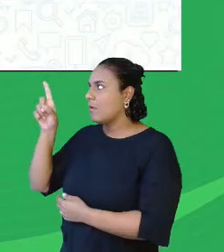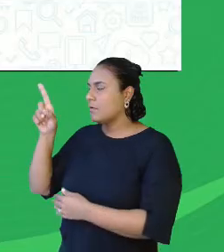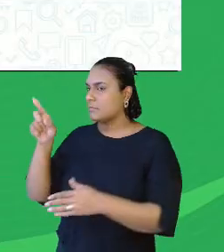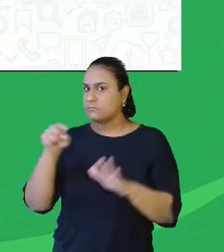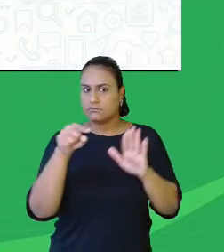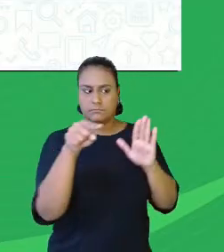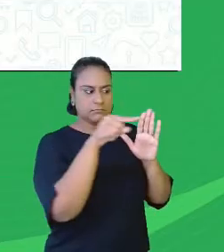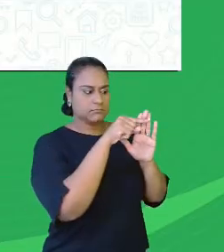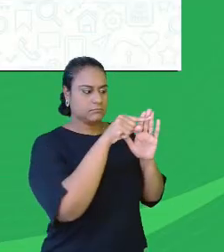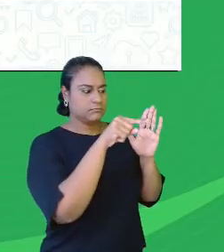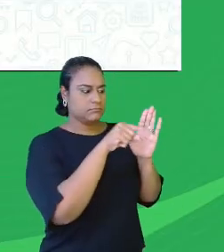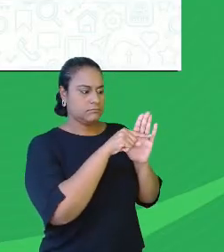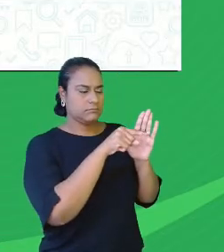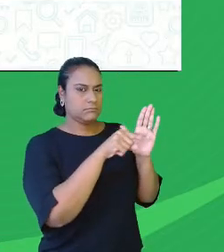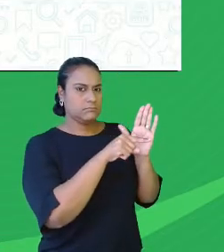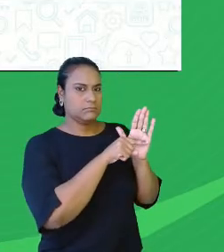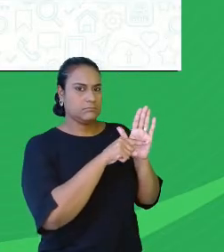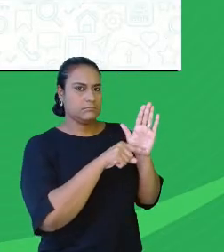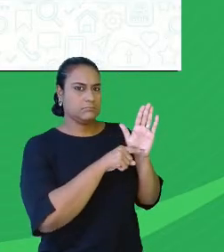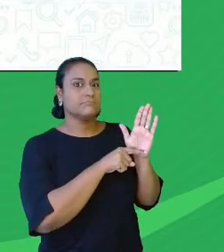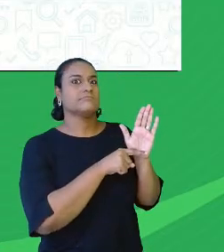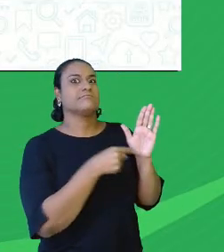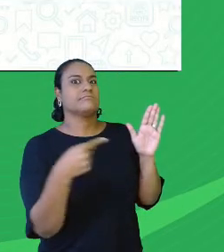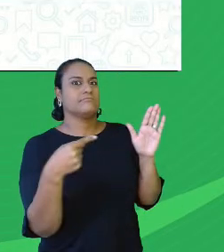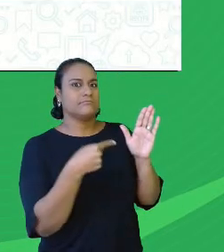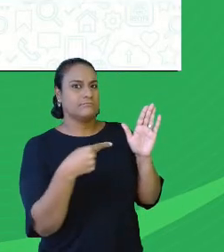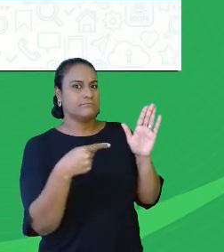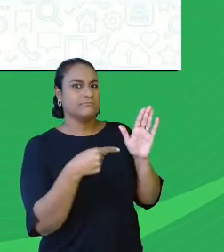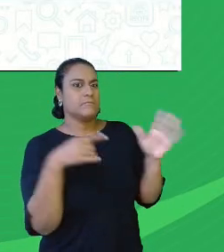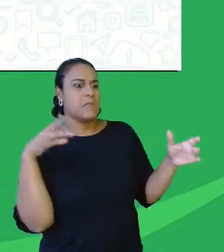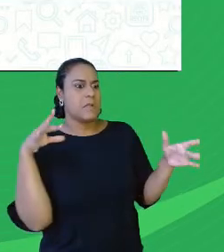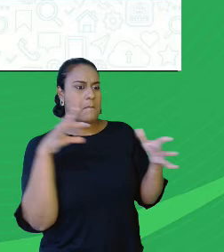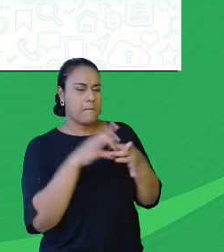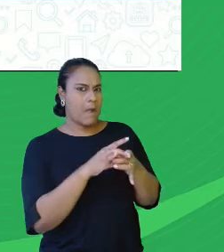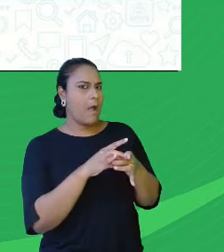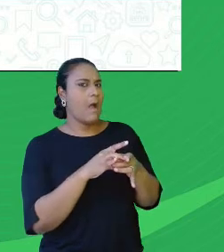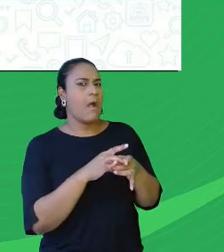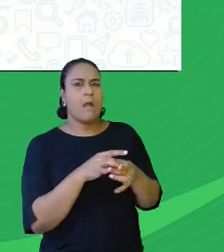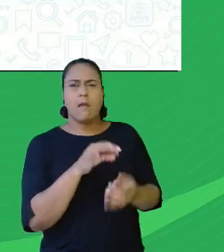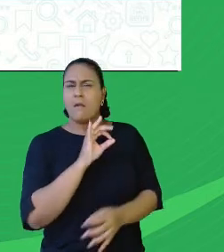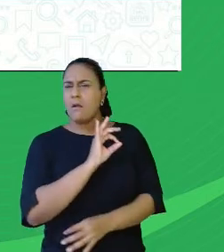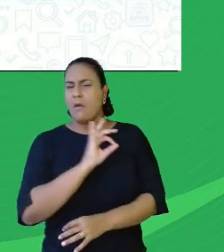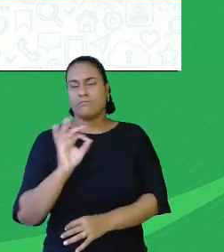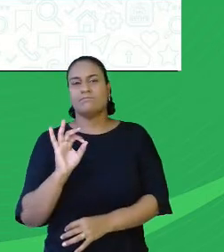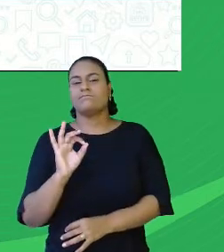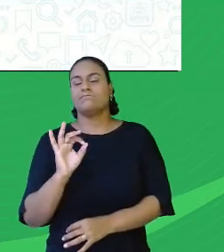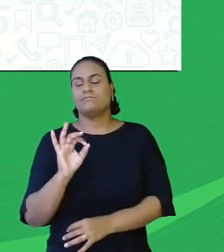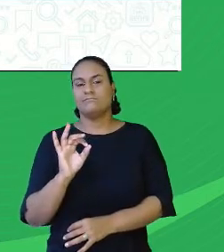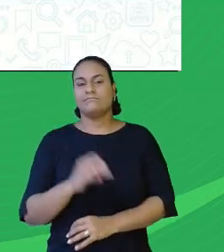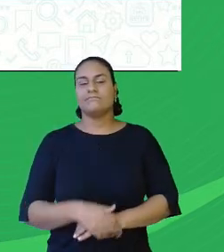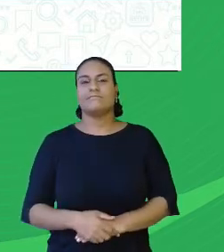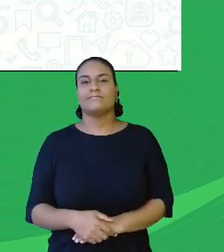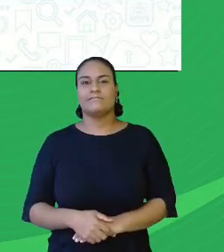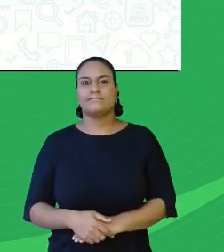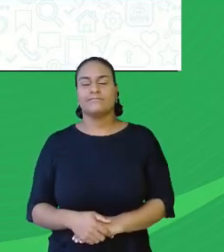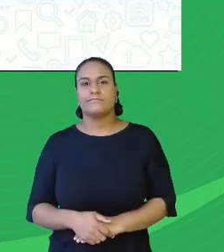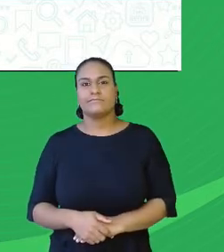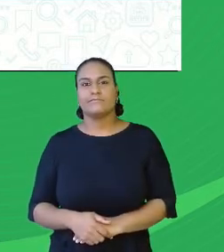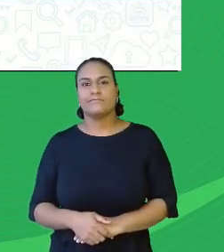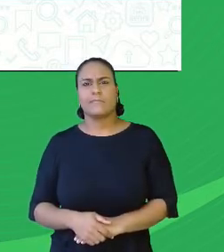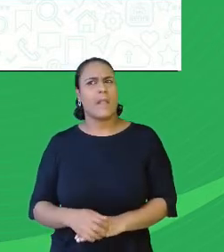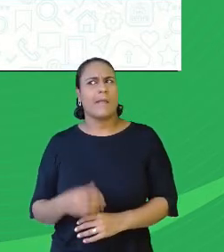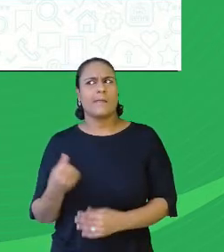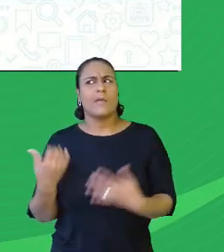essas funções precisam estar funcionando de maneira satisfatória. Então, quais são